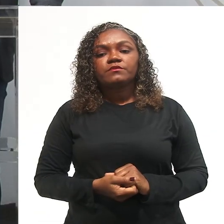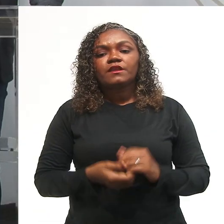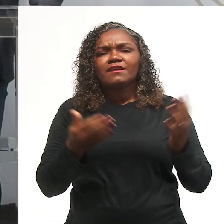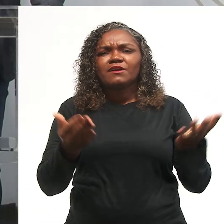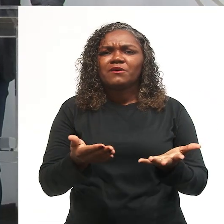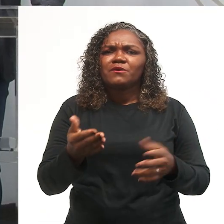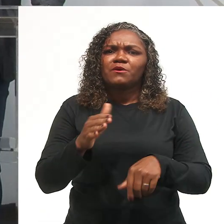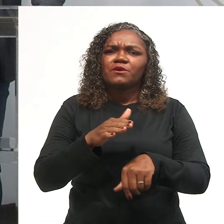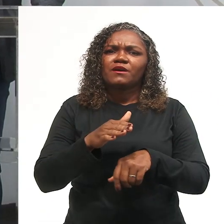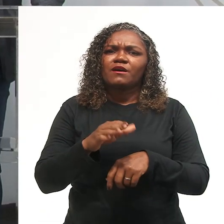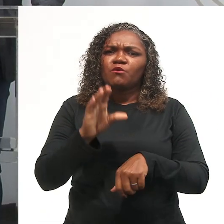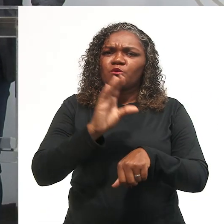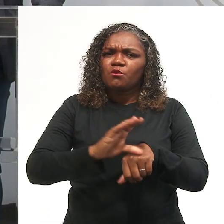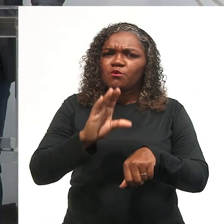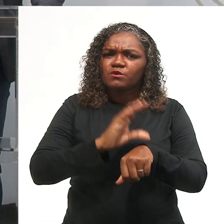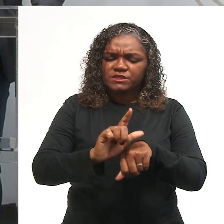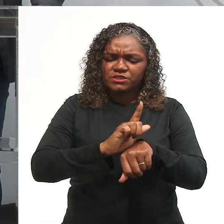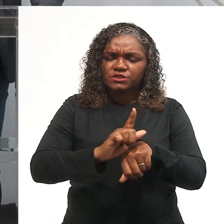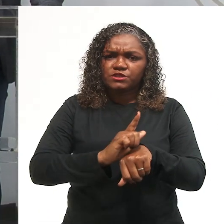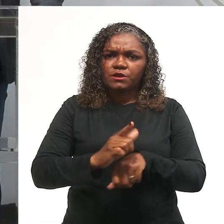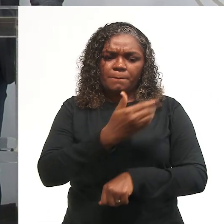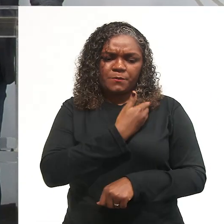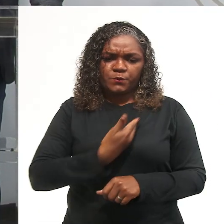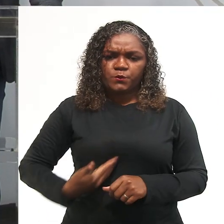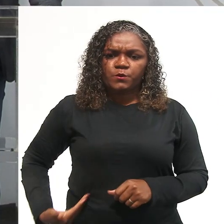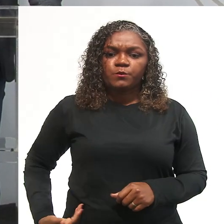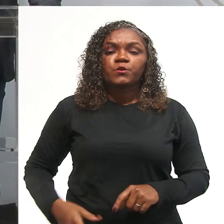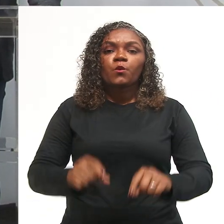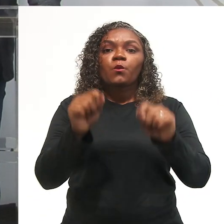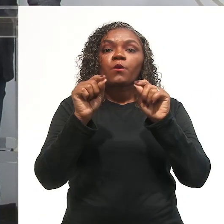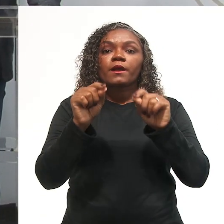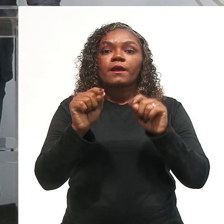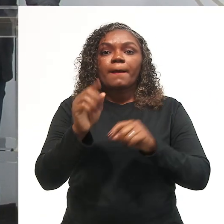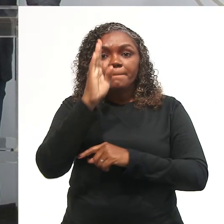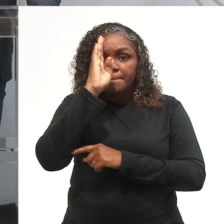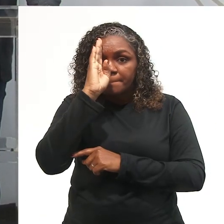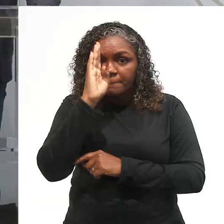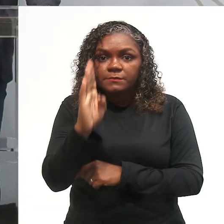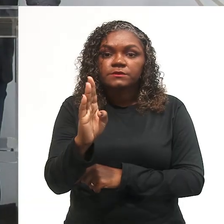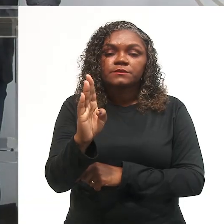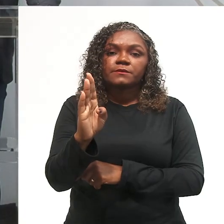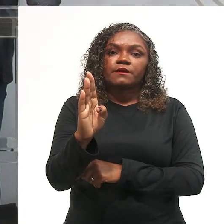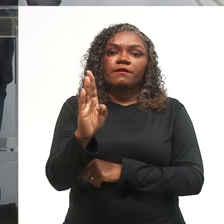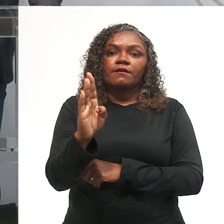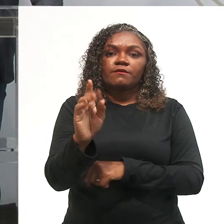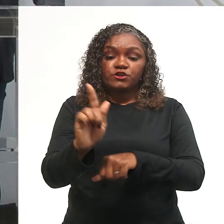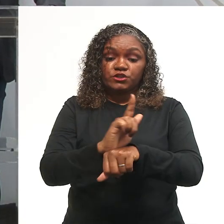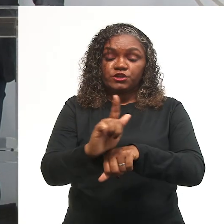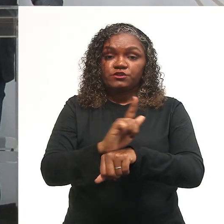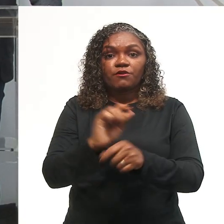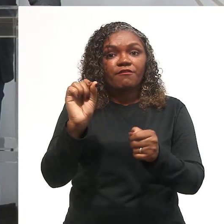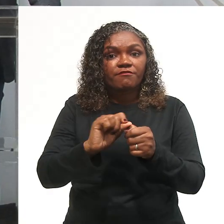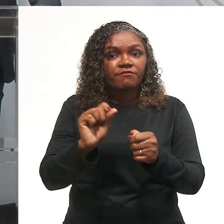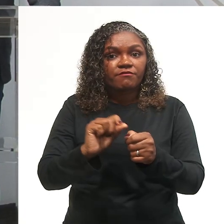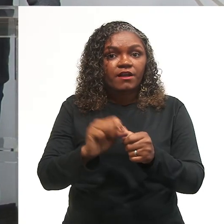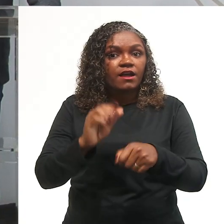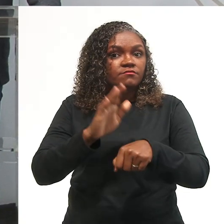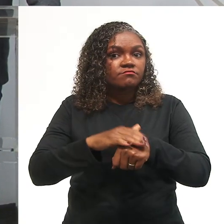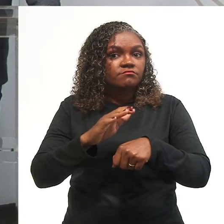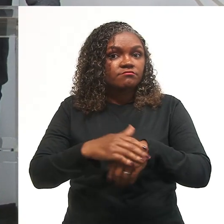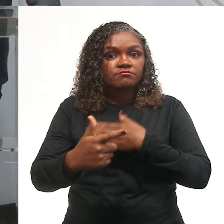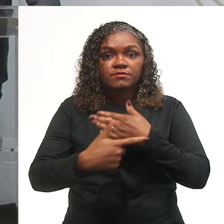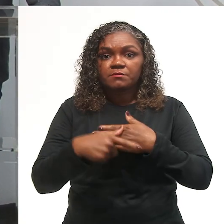fazendo um curso na área de gestão pública, O orçamento, gente, é a peça principal para o gestor realizar todas as suas